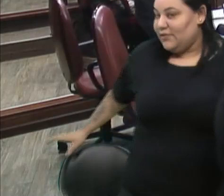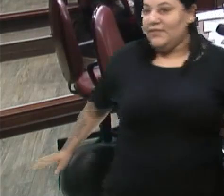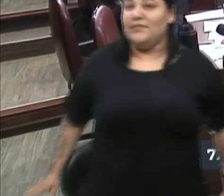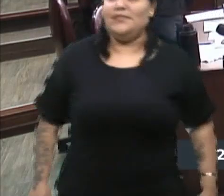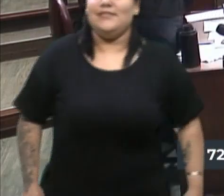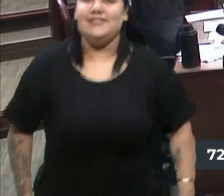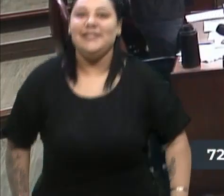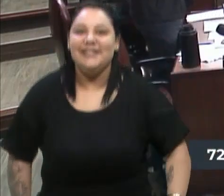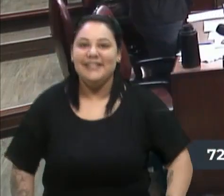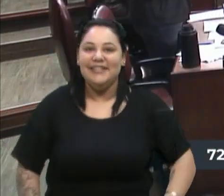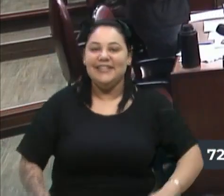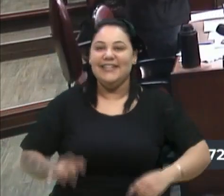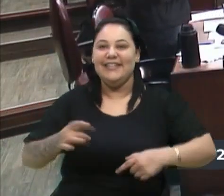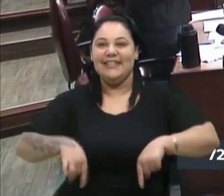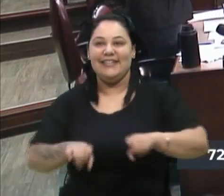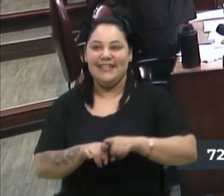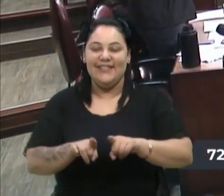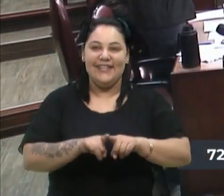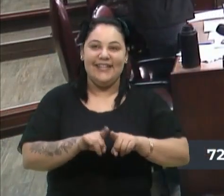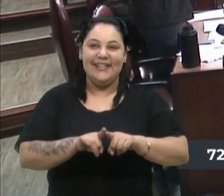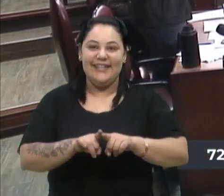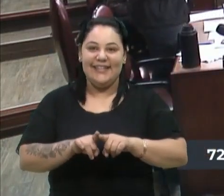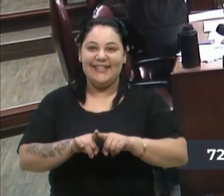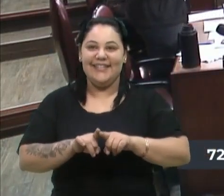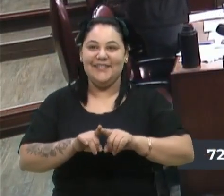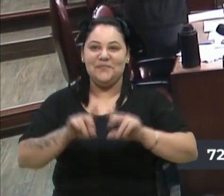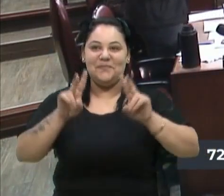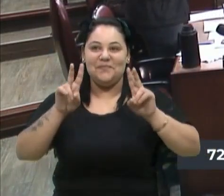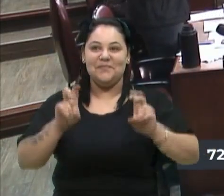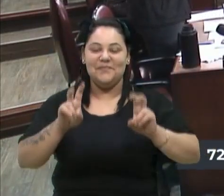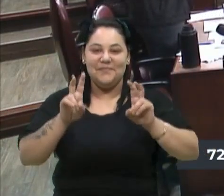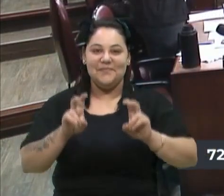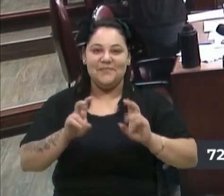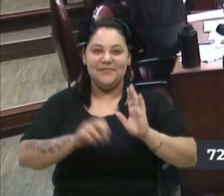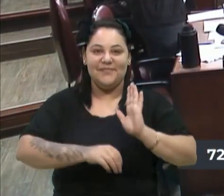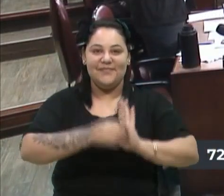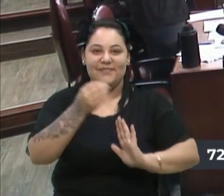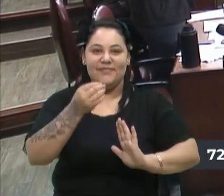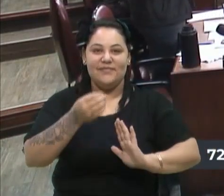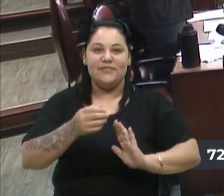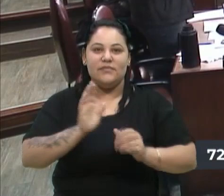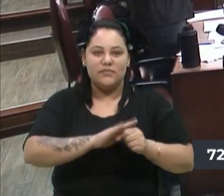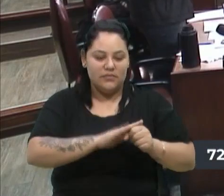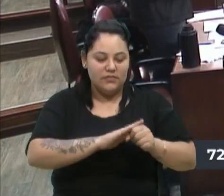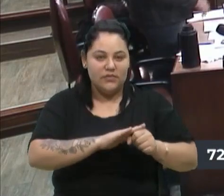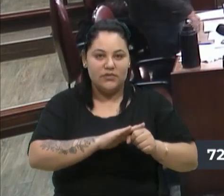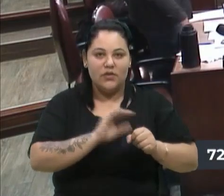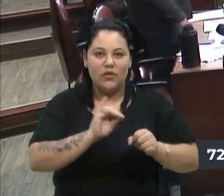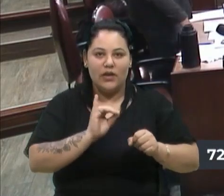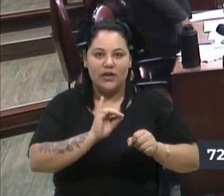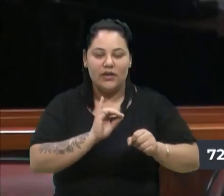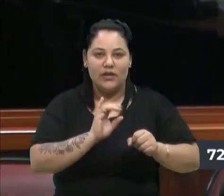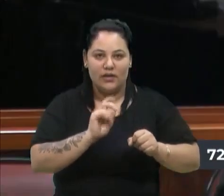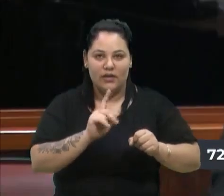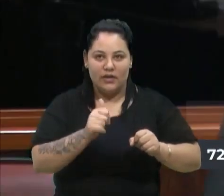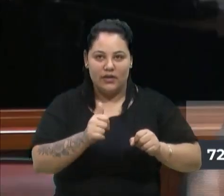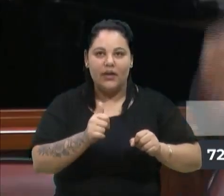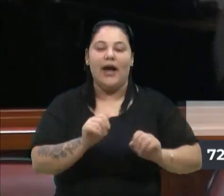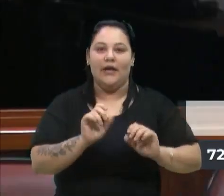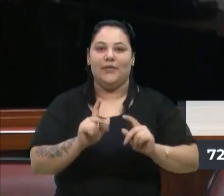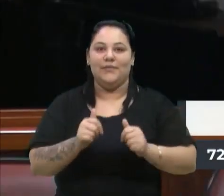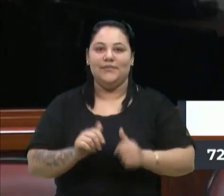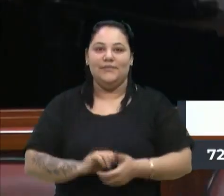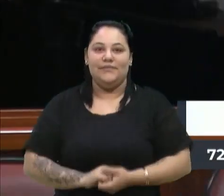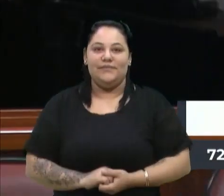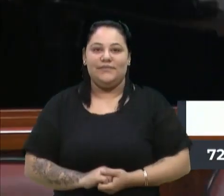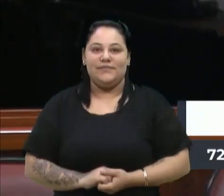A lei de diretrizes orçamentárias, ela não... Alô? Tá funcionando?